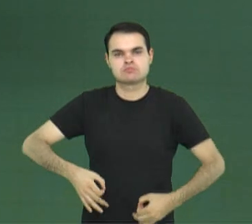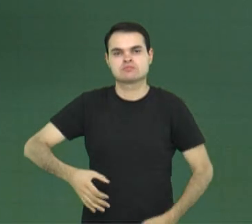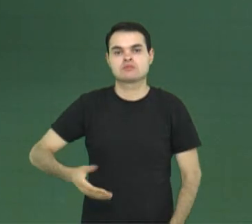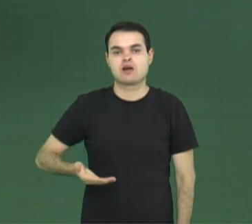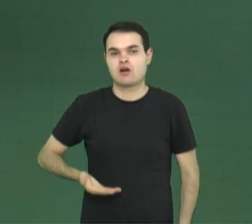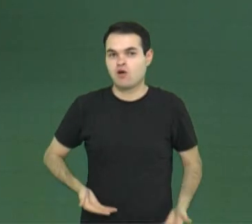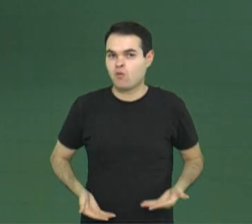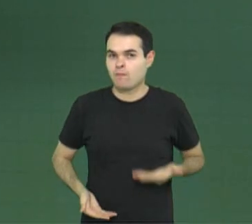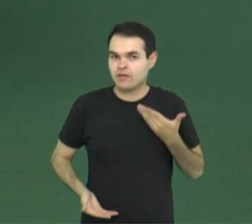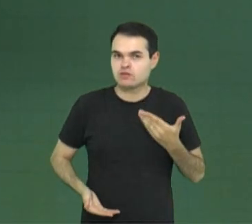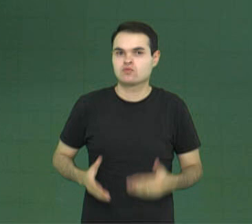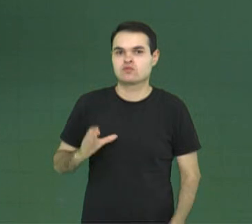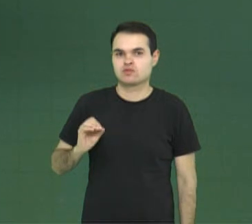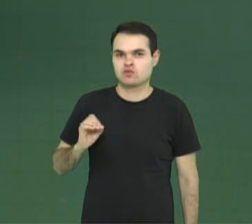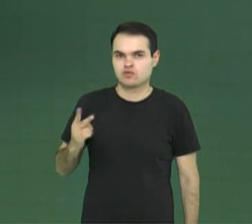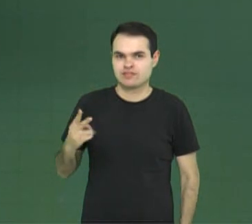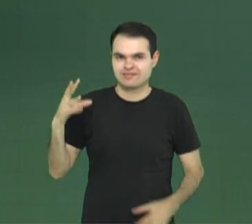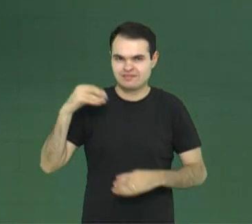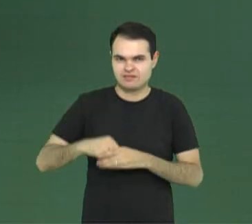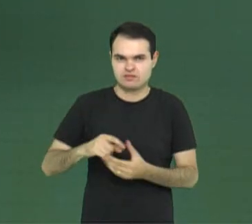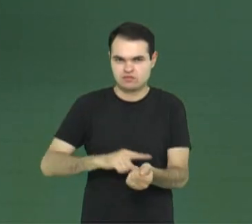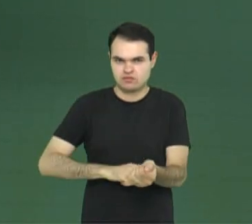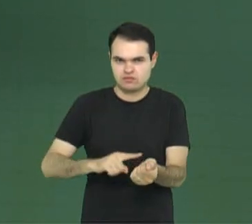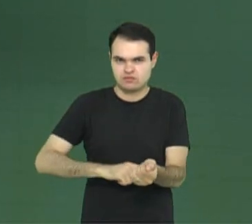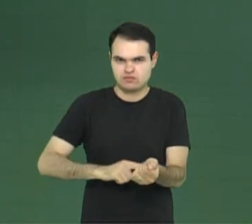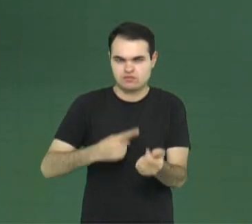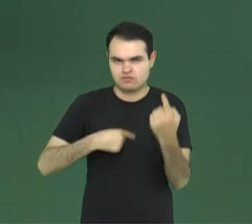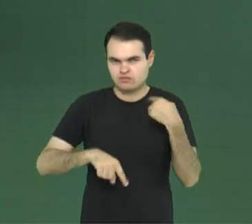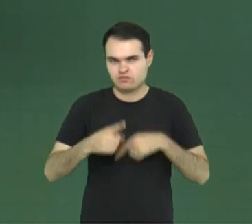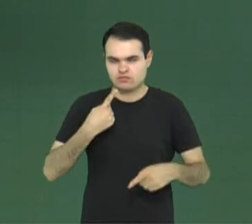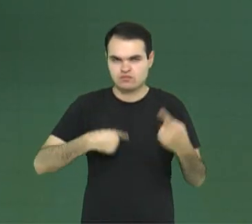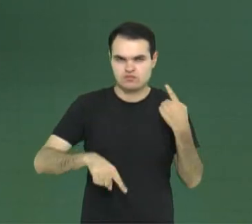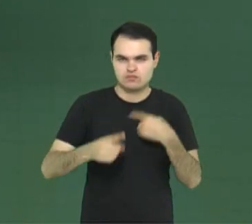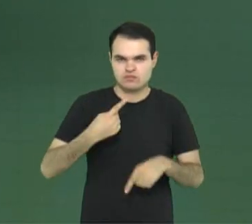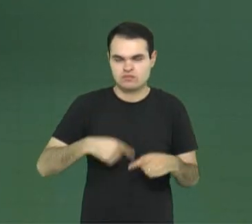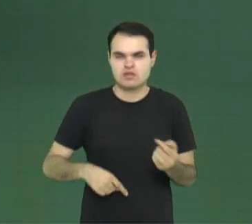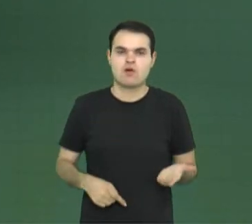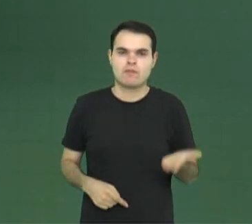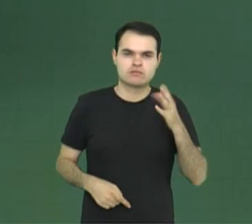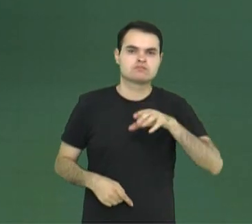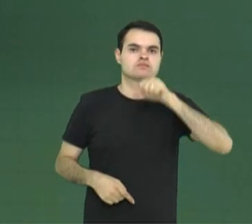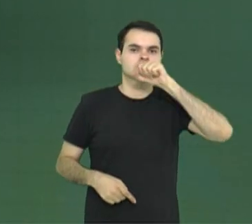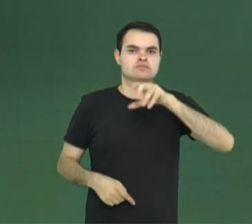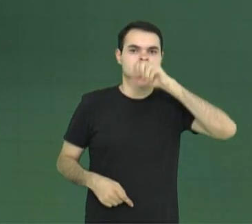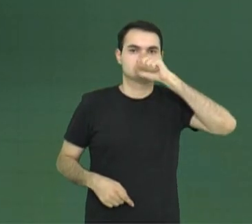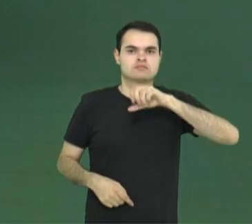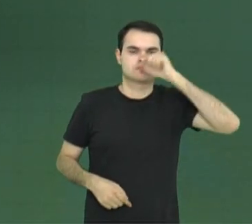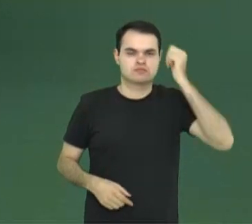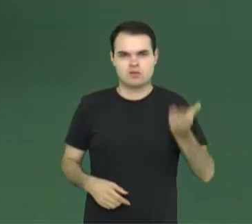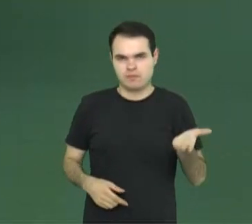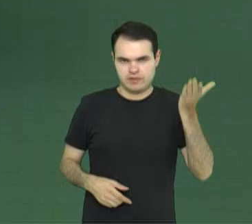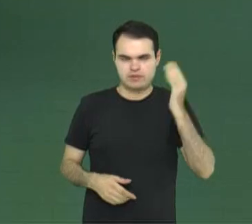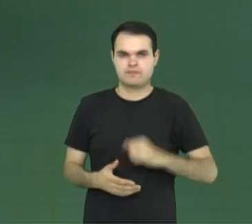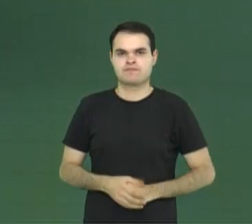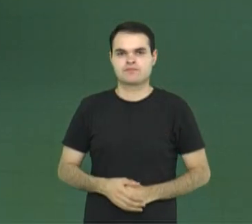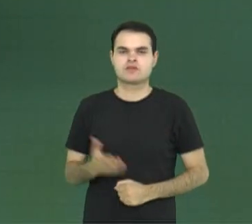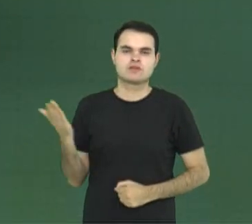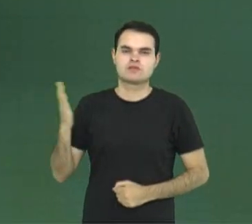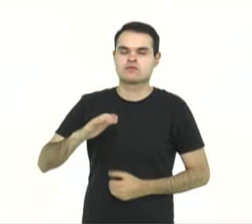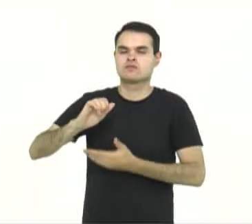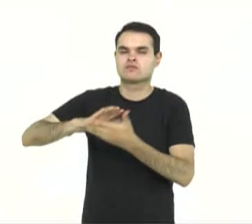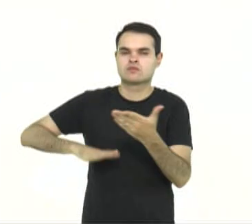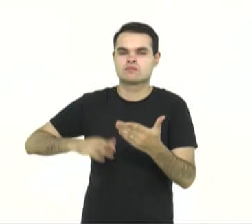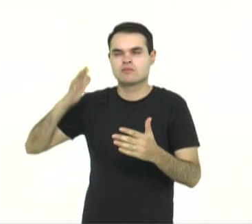quantidade de dióxido de carbono na corrente sanguínea, aumenta o fluxo, o ritmo respiratório, tá? E eu trouxe aqui um exercício para a gente